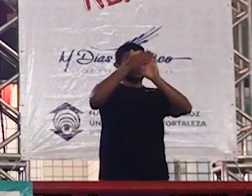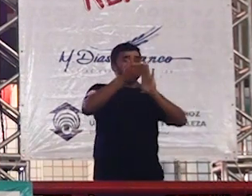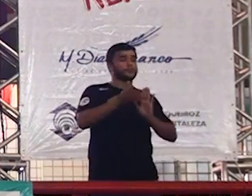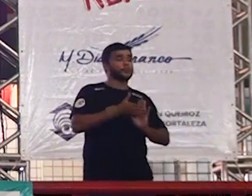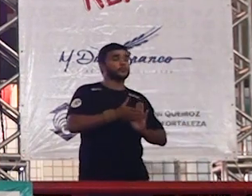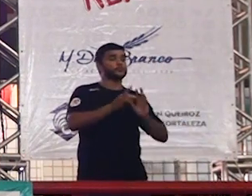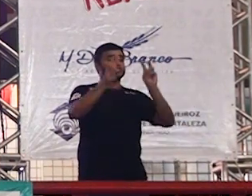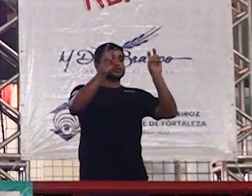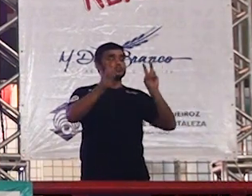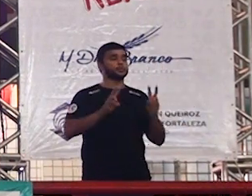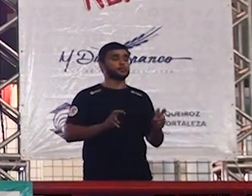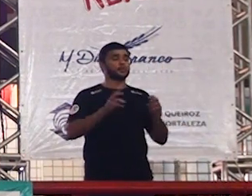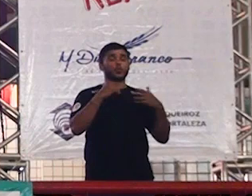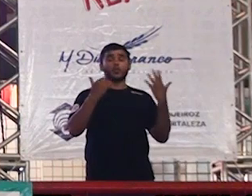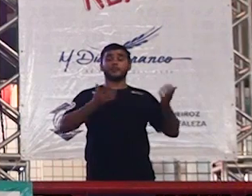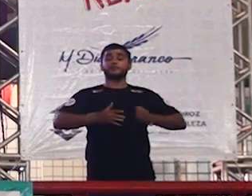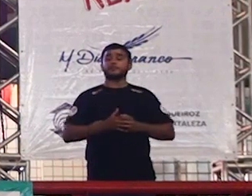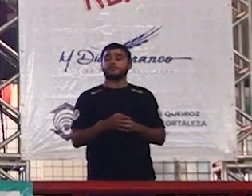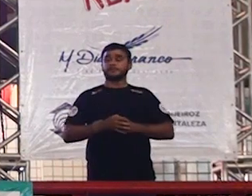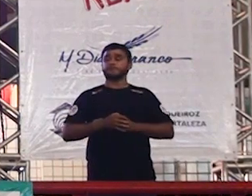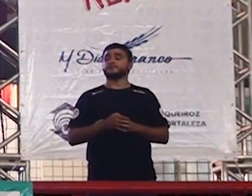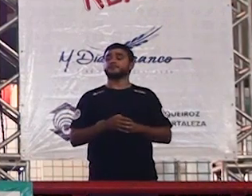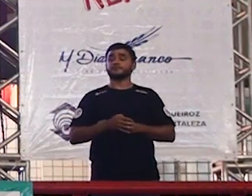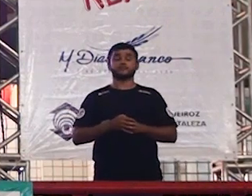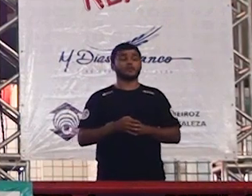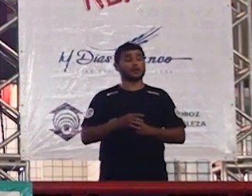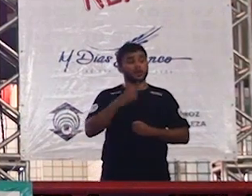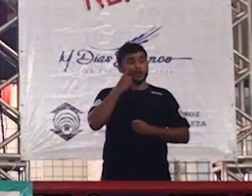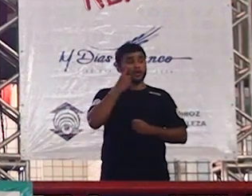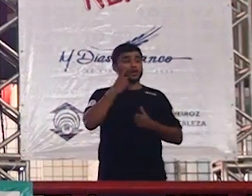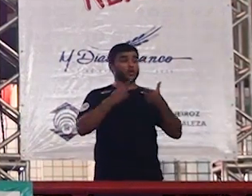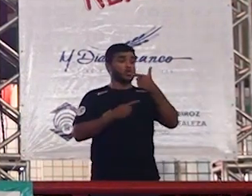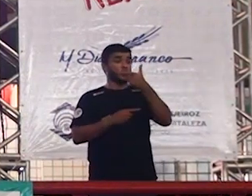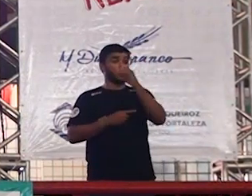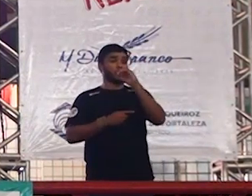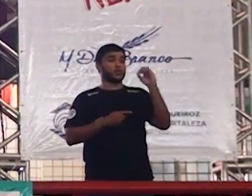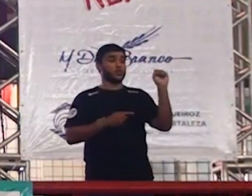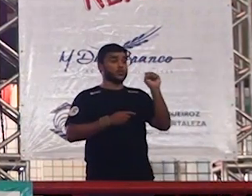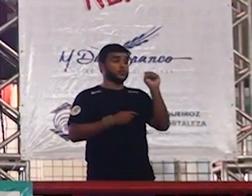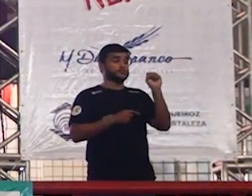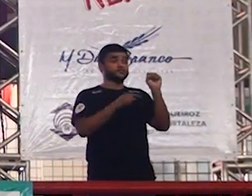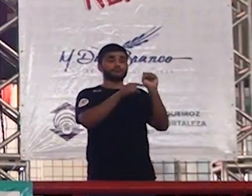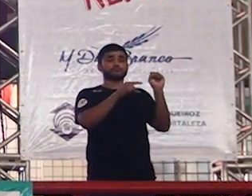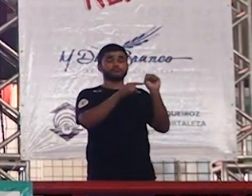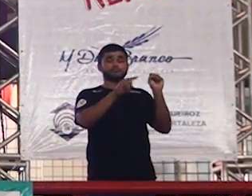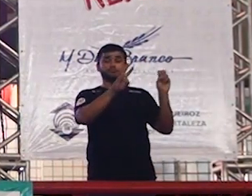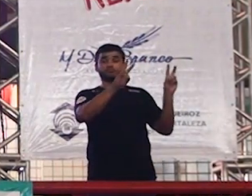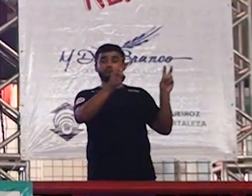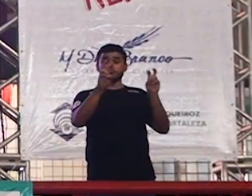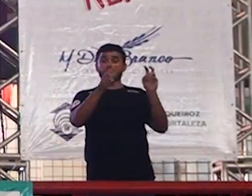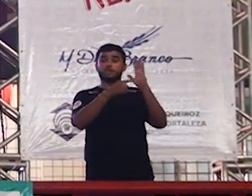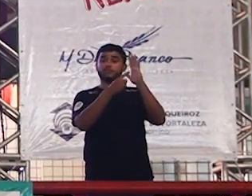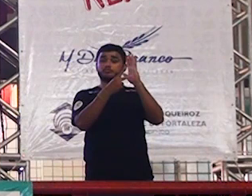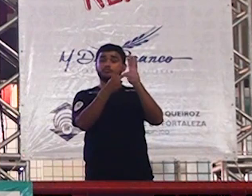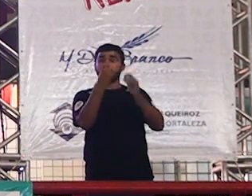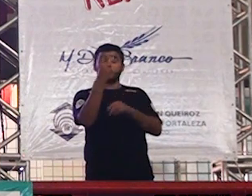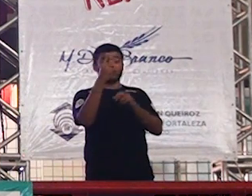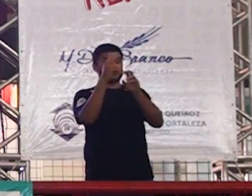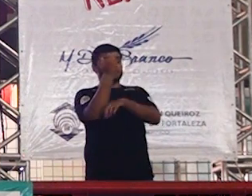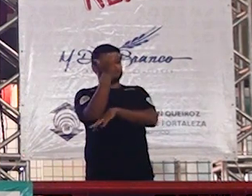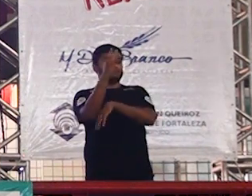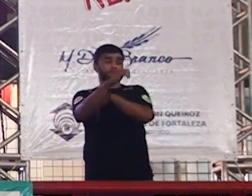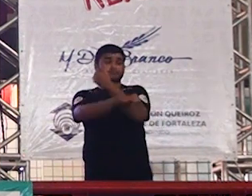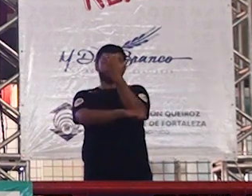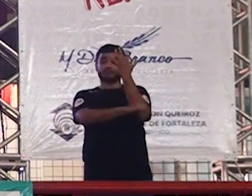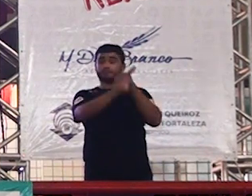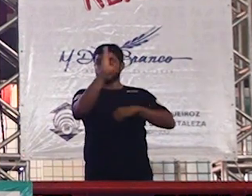2008. 2008, segunda vez que o Enem trabalhava a questão ambiental, mas aí dessa vez foi para a realidade